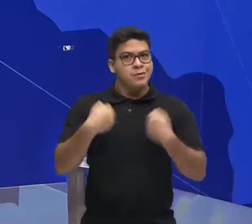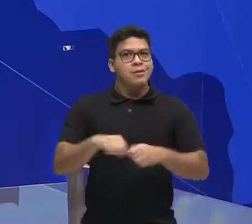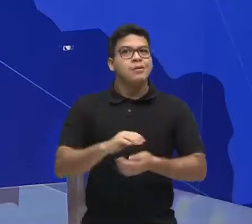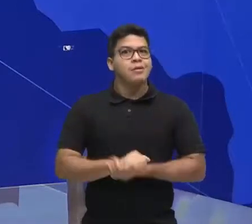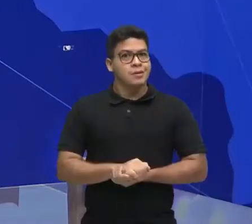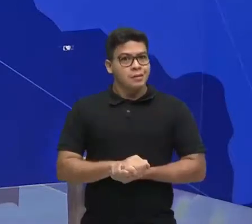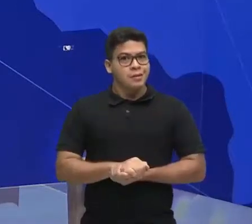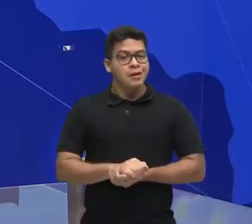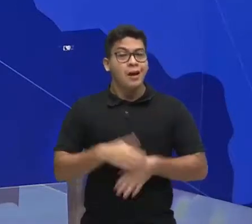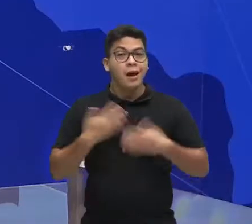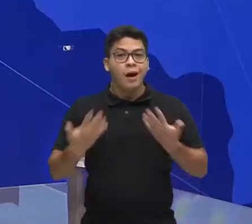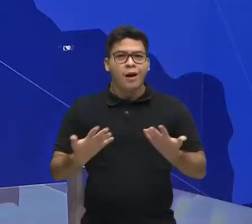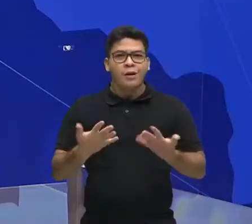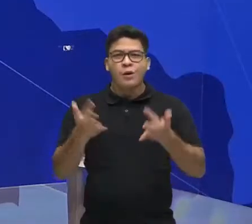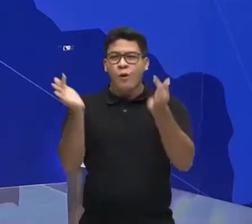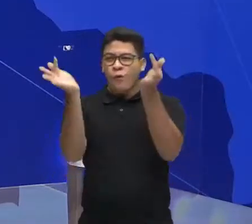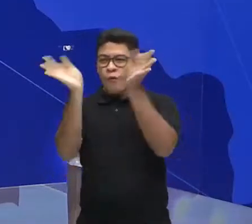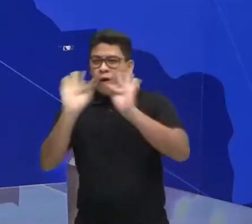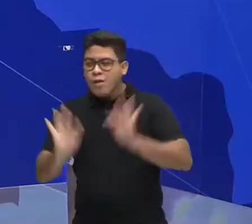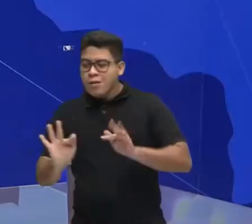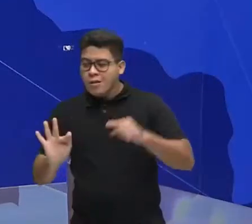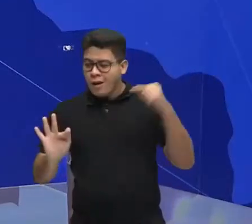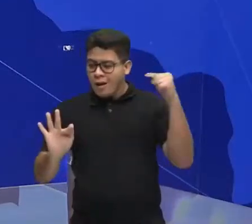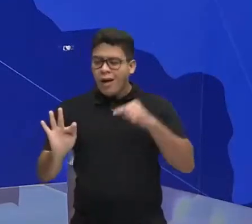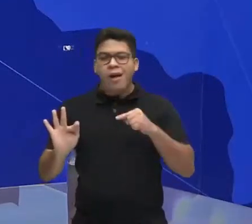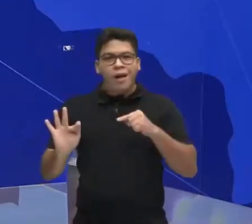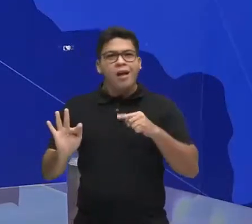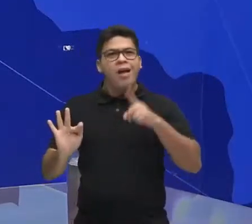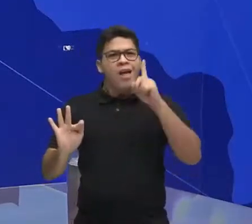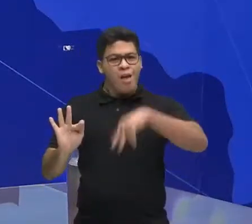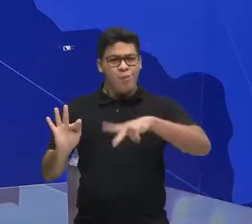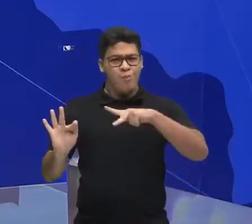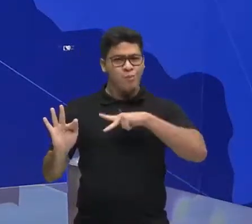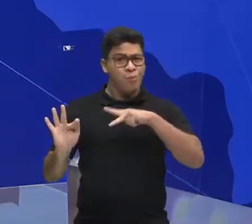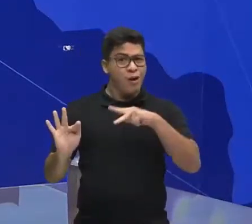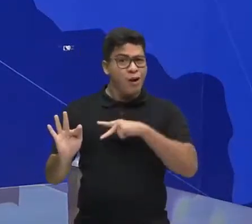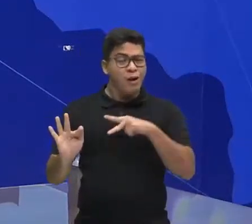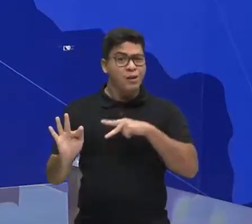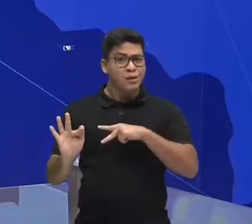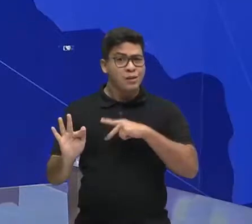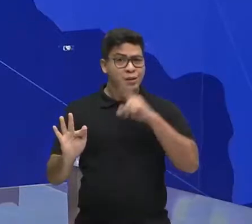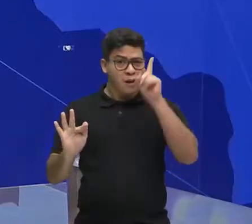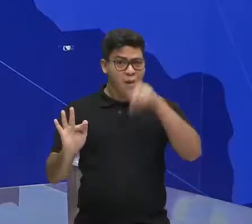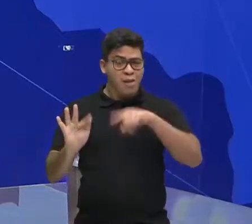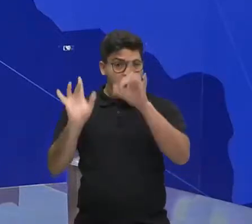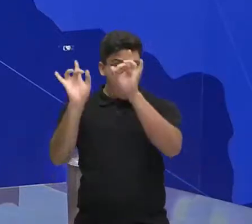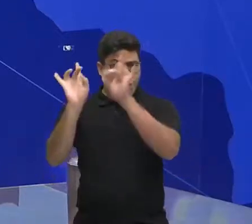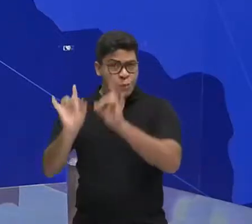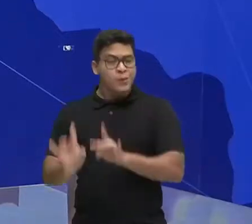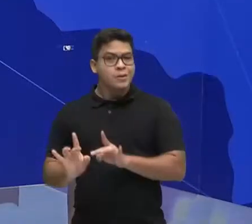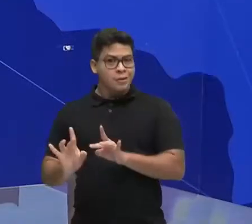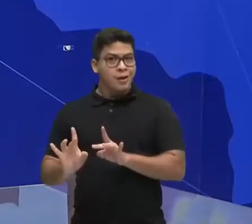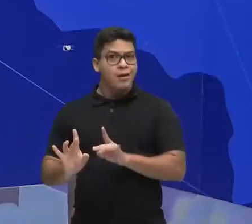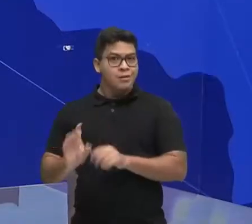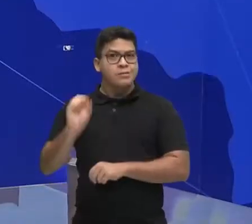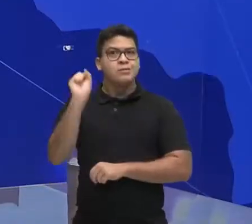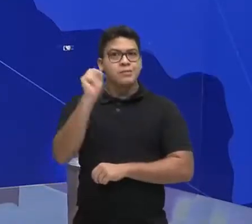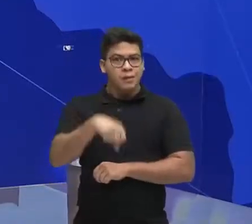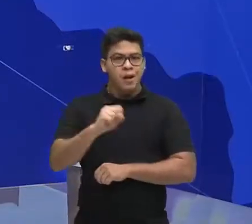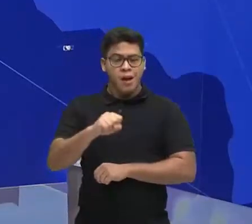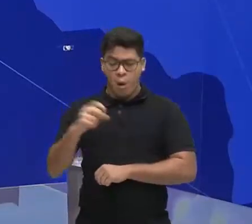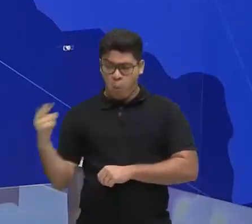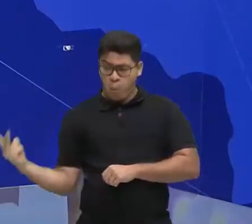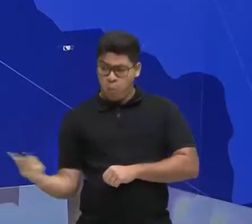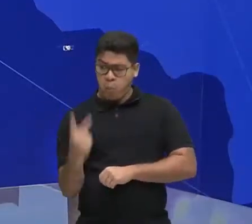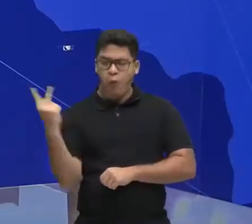de felicidade como algo realmente particular, como algo realmente especial? Será que a gente valorizaria